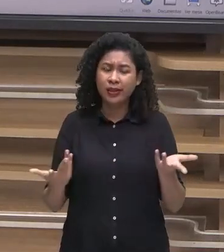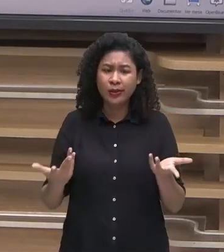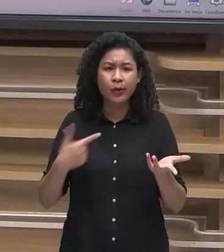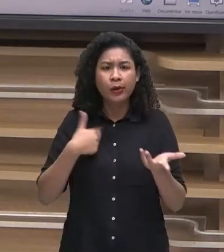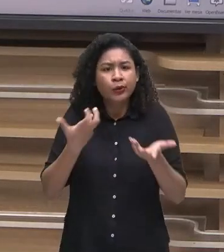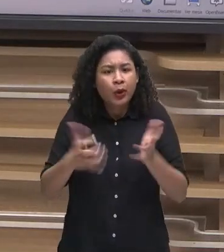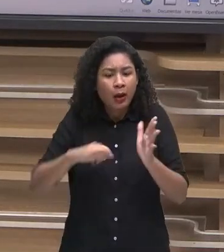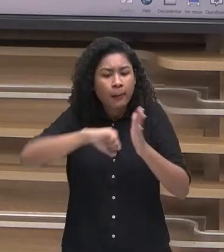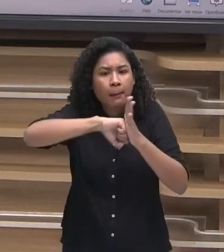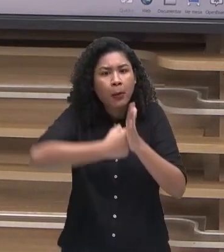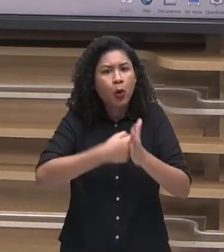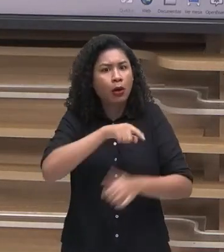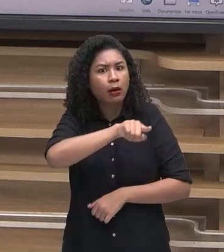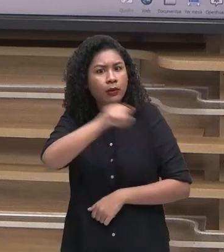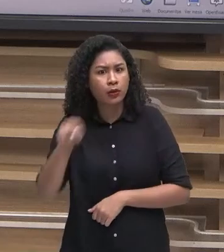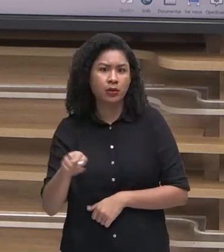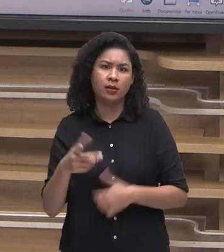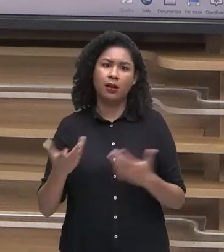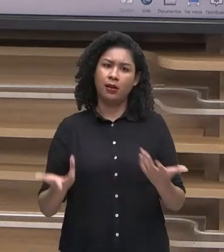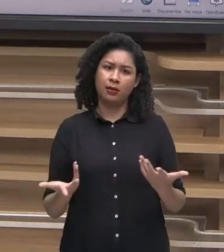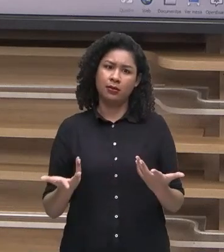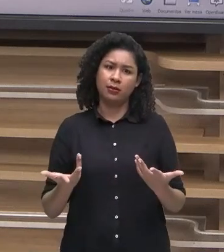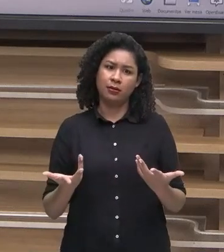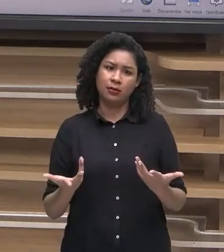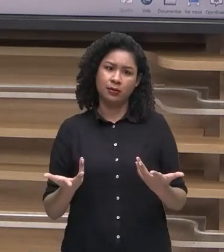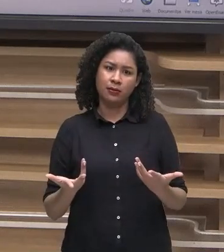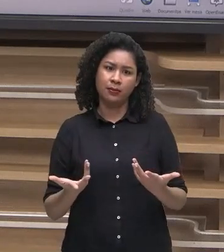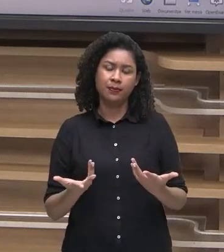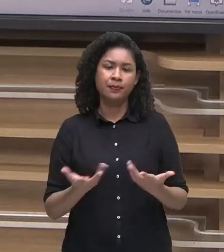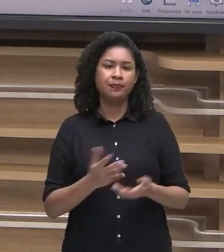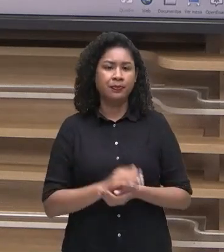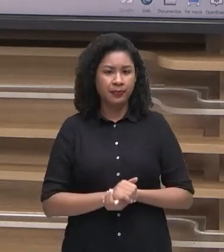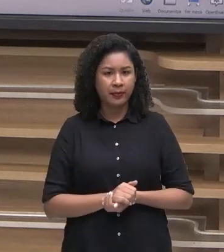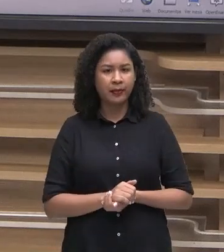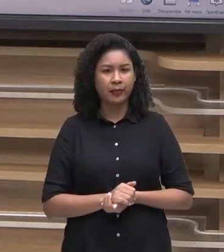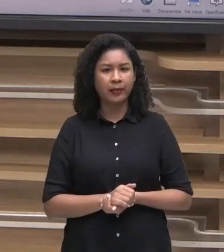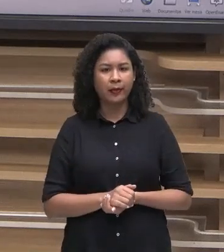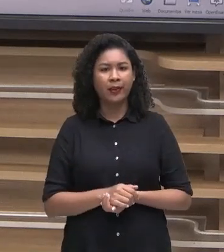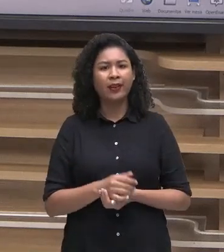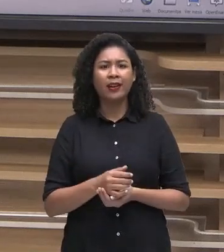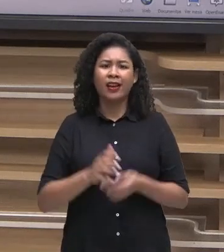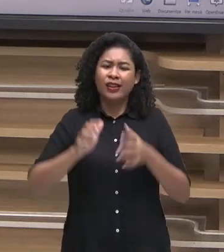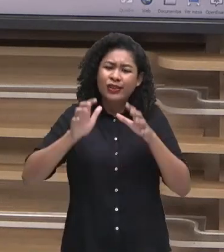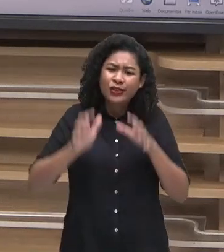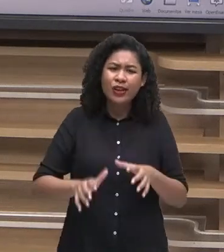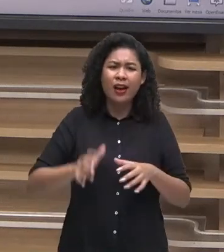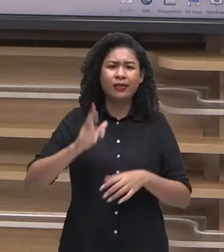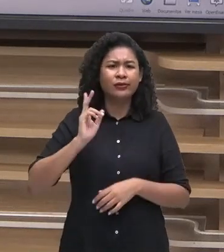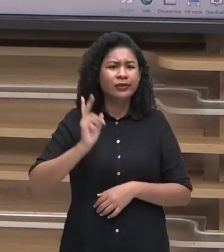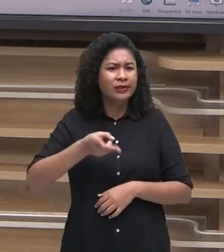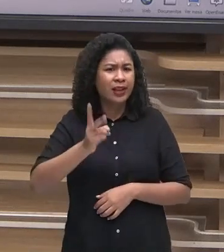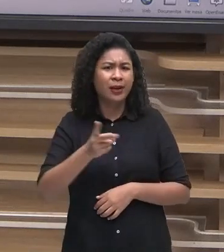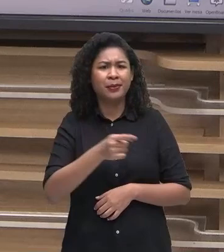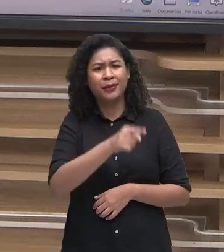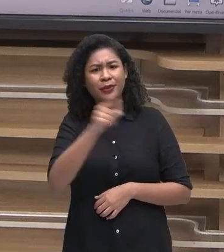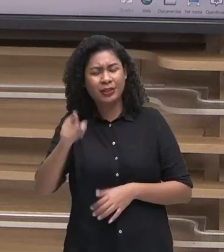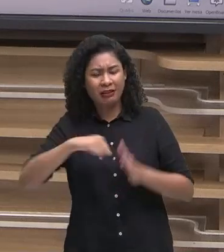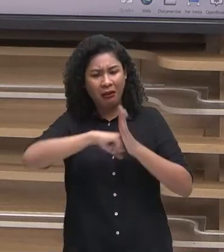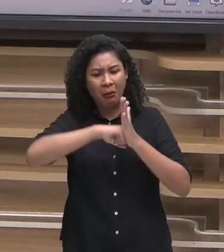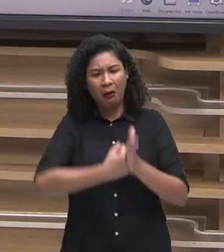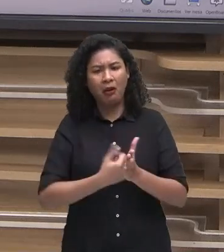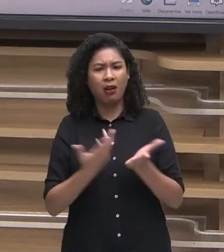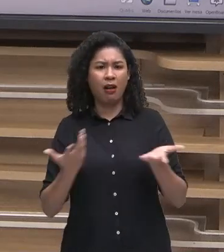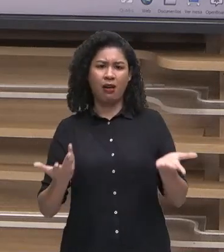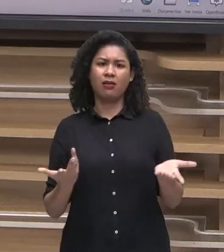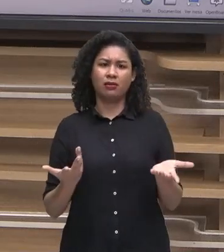bloquear vocês no chat, porque afinal de contas é muito chato tanto para o professor como para vocês que são bloqueados.